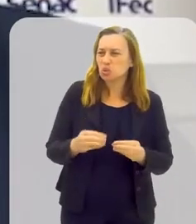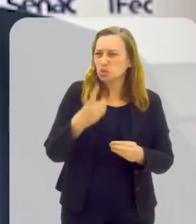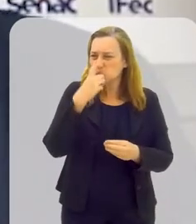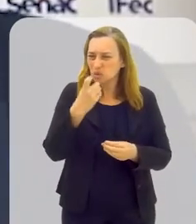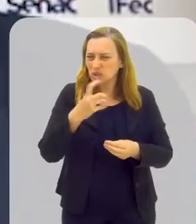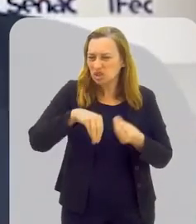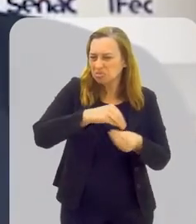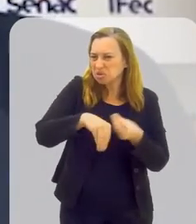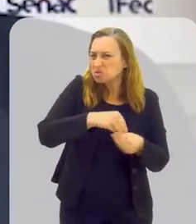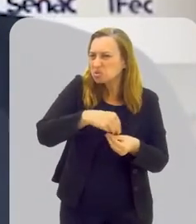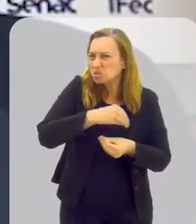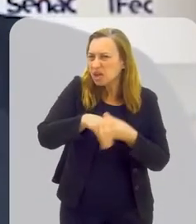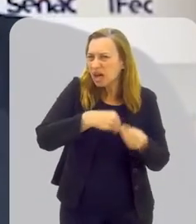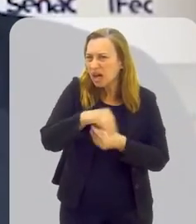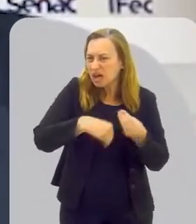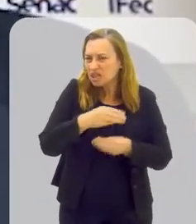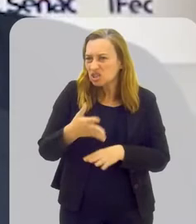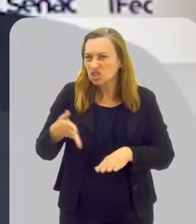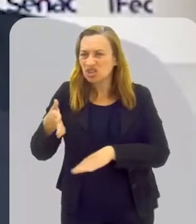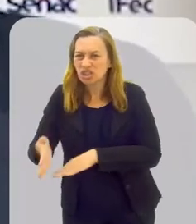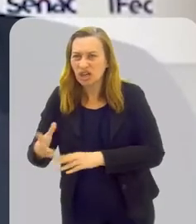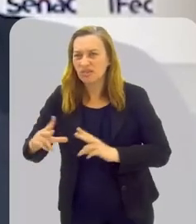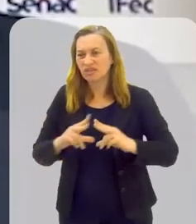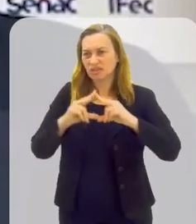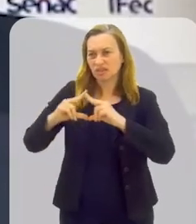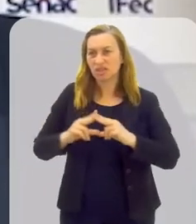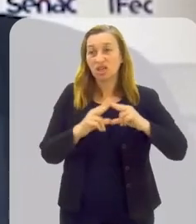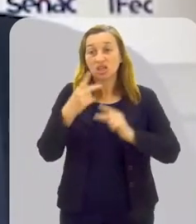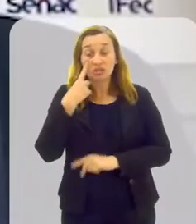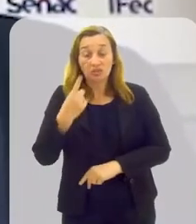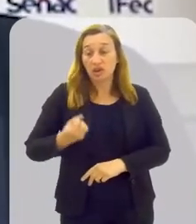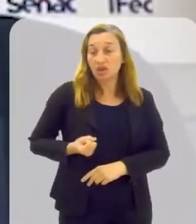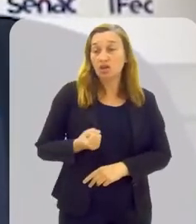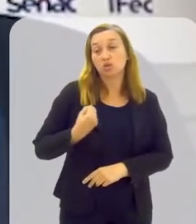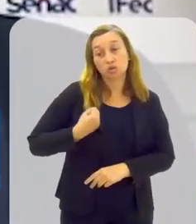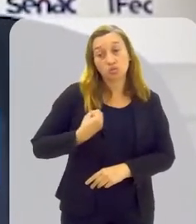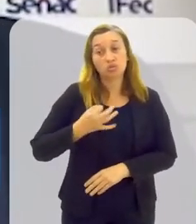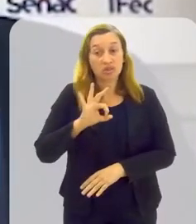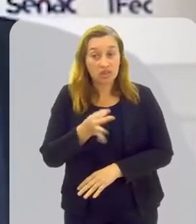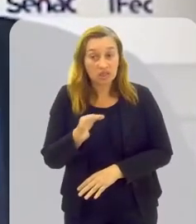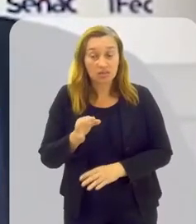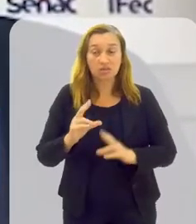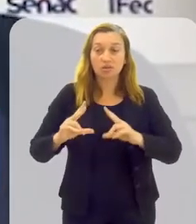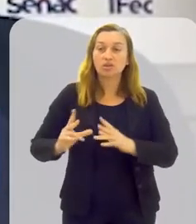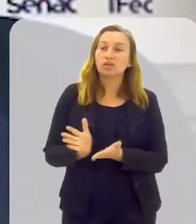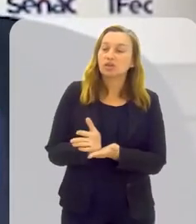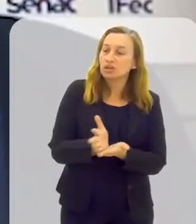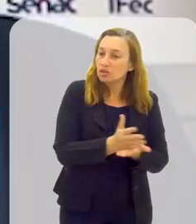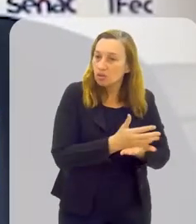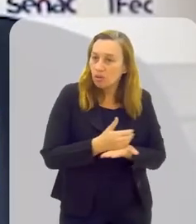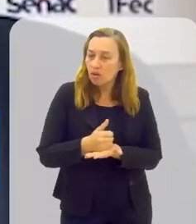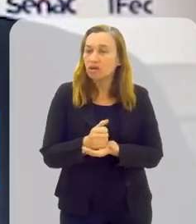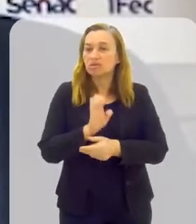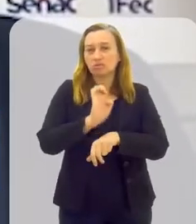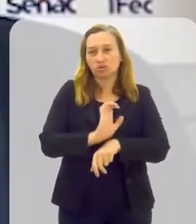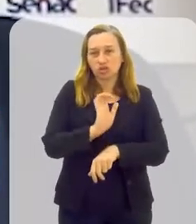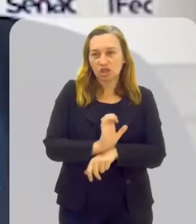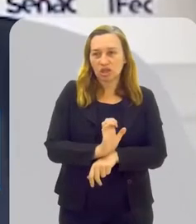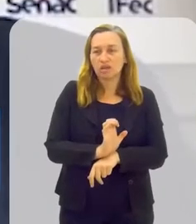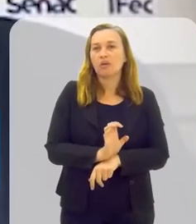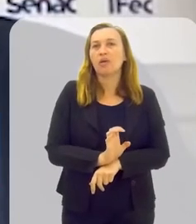misturado e não chegava a indústria da reciclagem a gente vê que os números realmente em termos de coleta seletiva